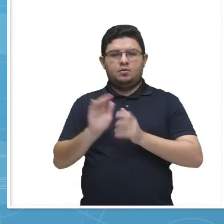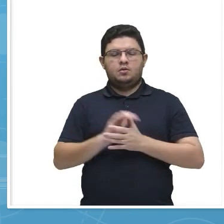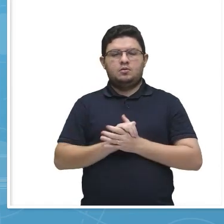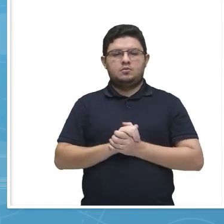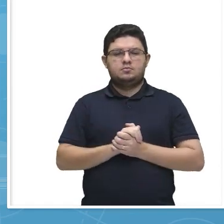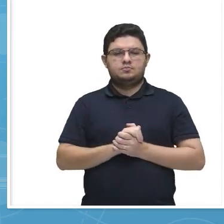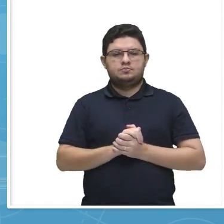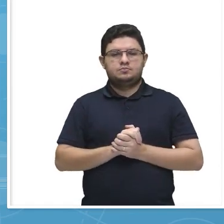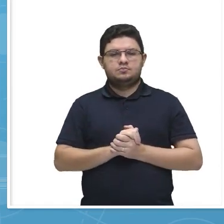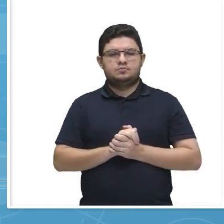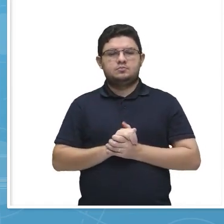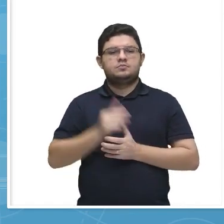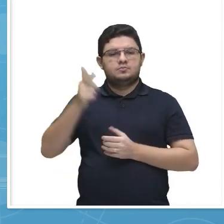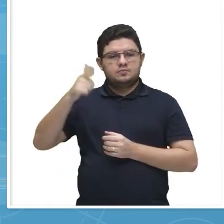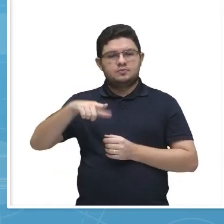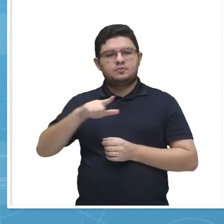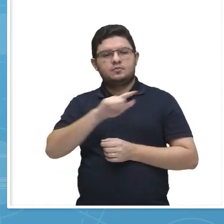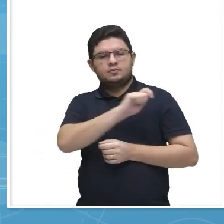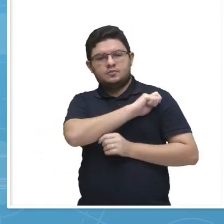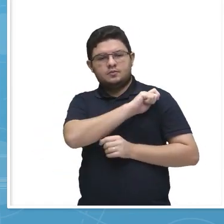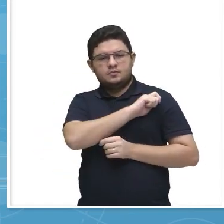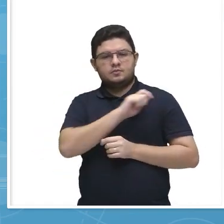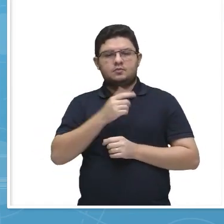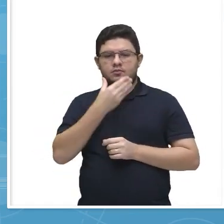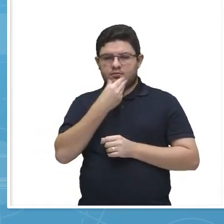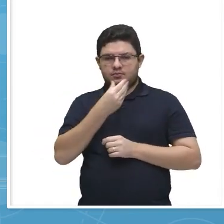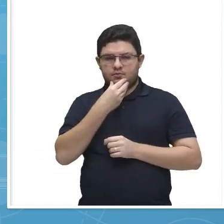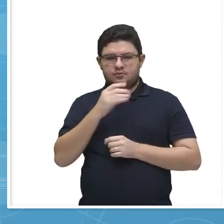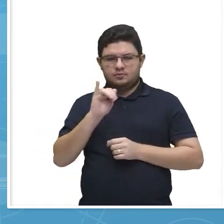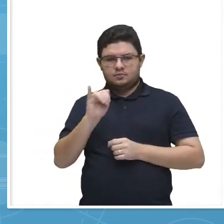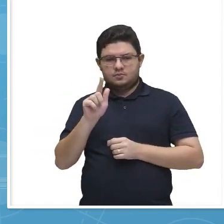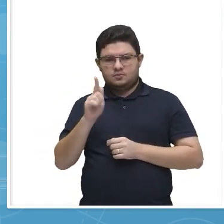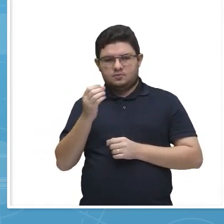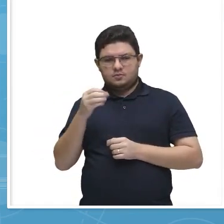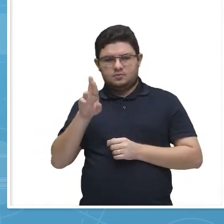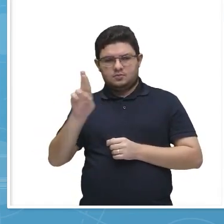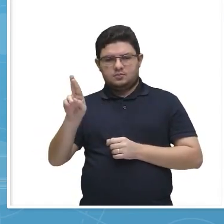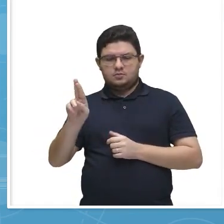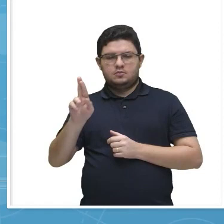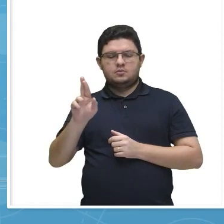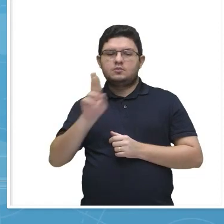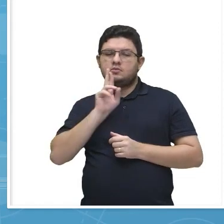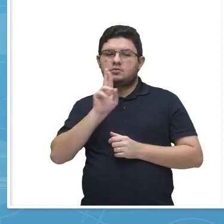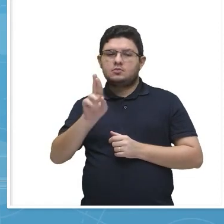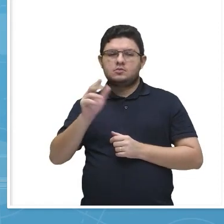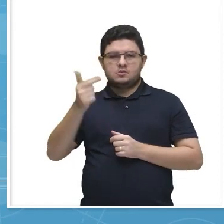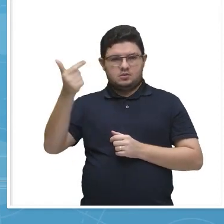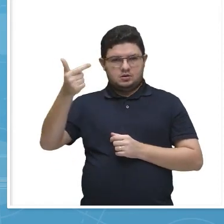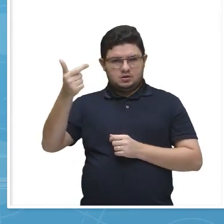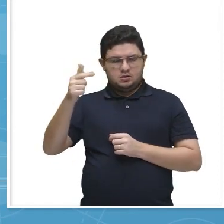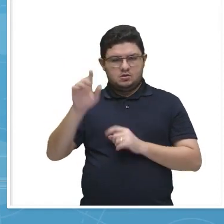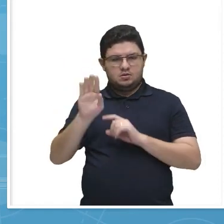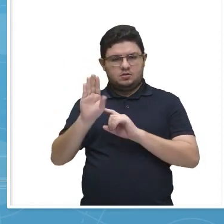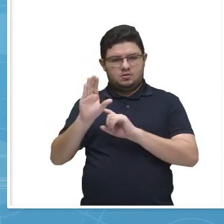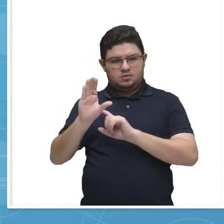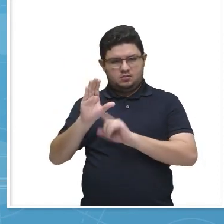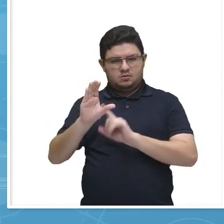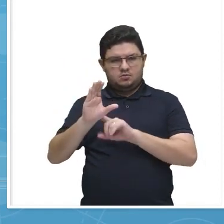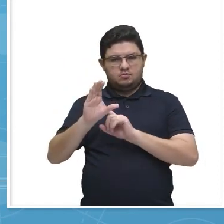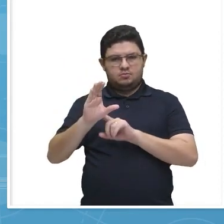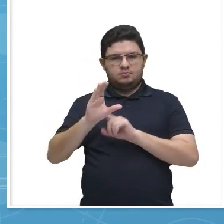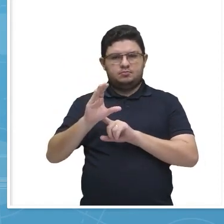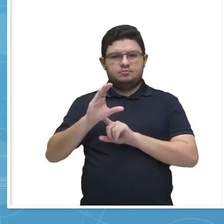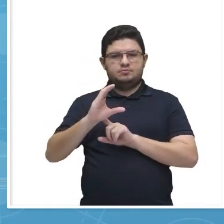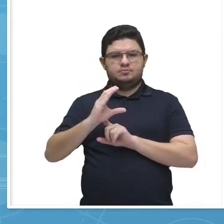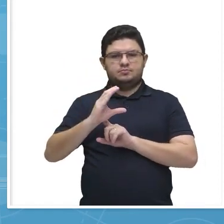certo? Mais alunos aqui com a gente, o Igor. O Igor interagiu e afirmou que a resposta correta é a letra C, a questão de